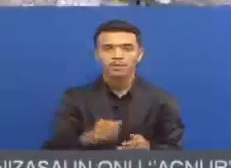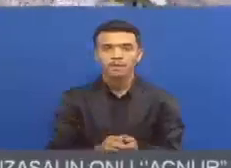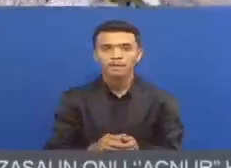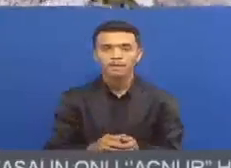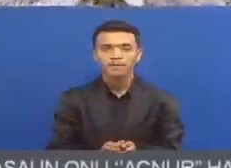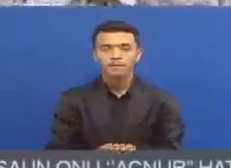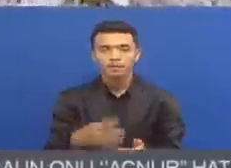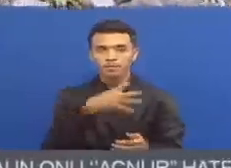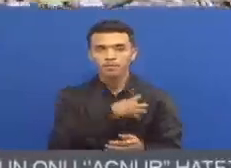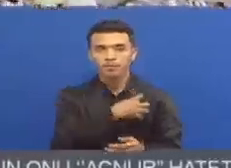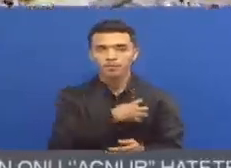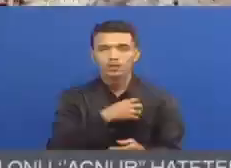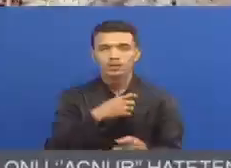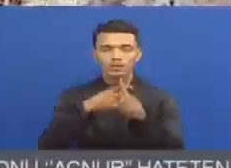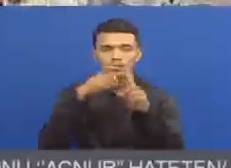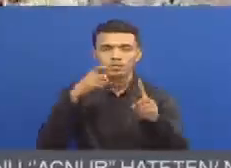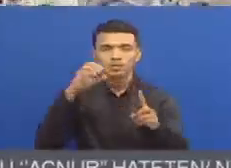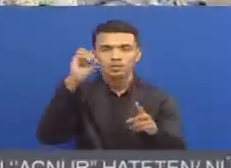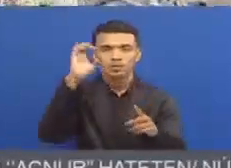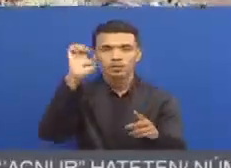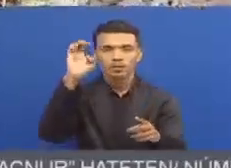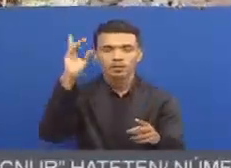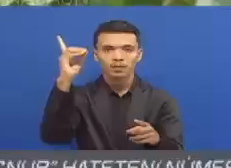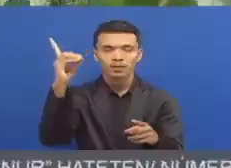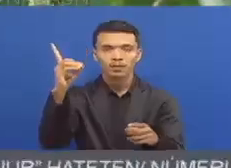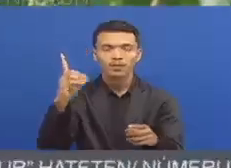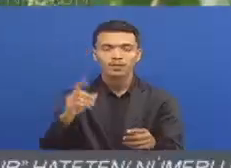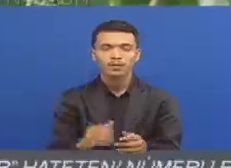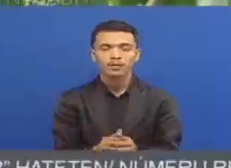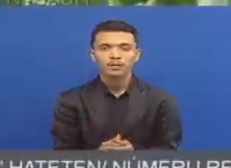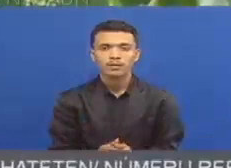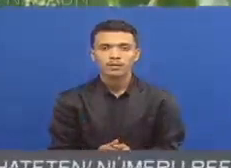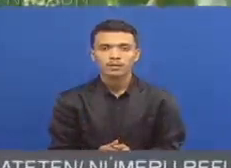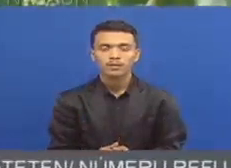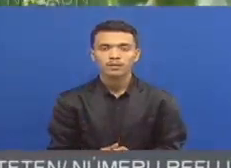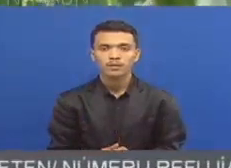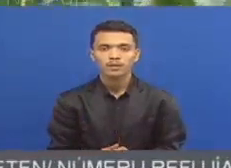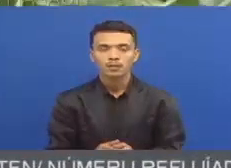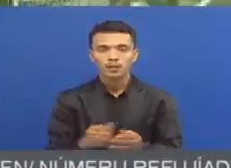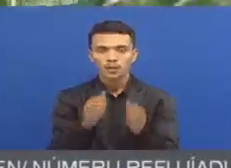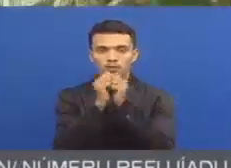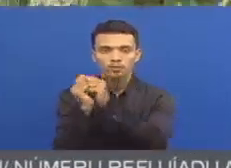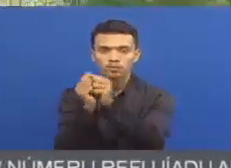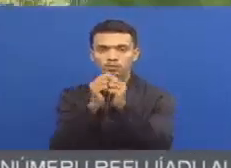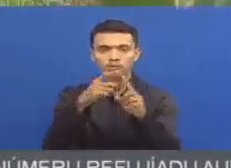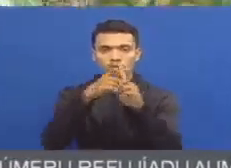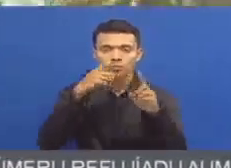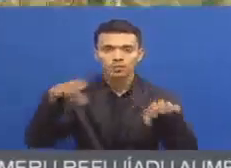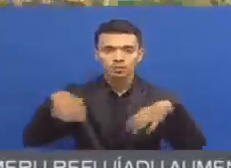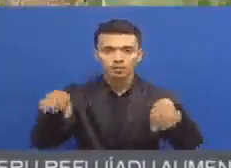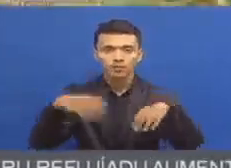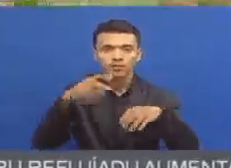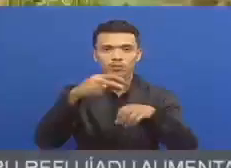Unidade Especial Polícia de Rússia Seção Explosivo Ordnance Disposal e OD acompanha o Rússia Serviço